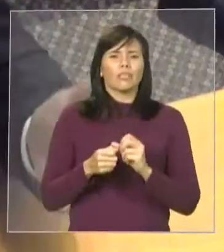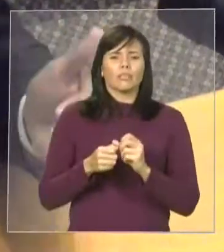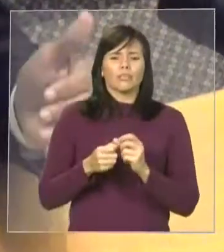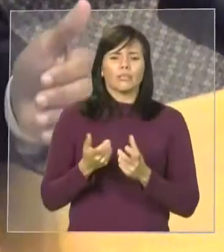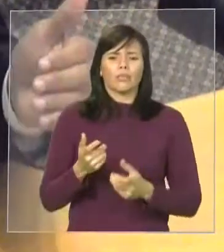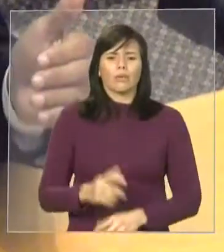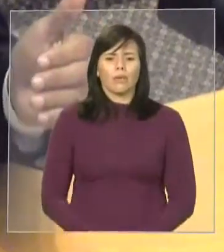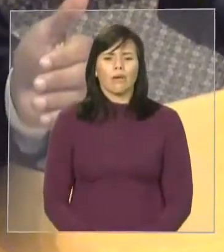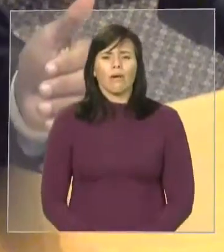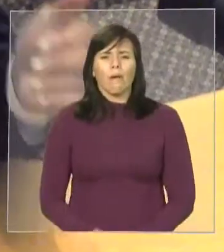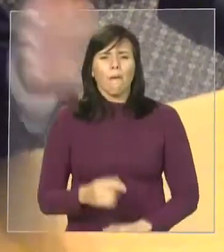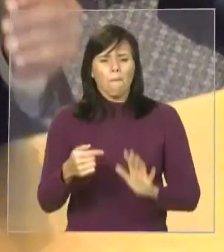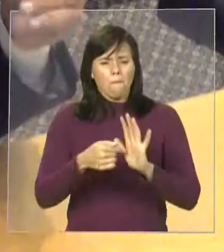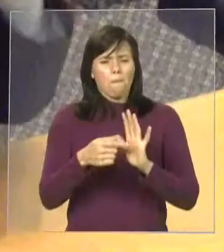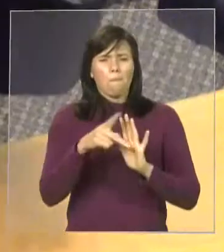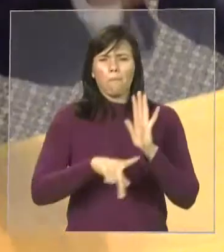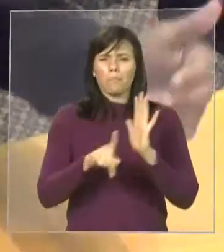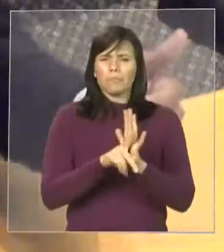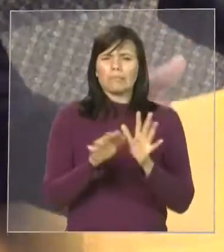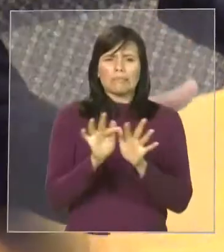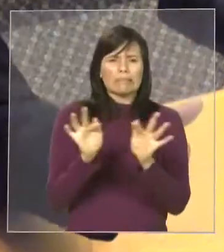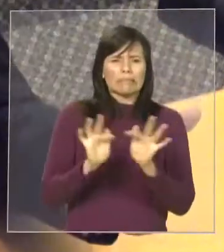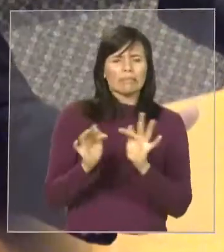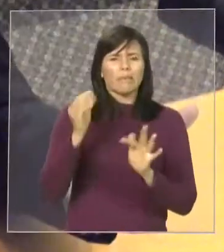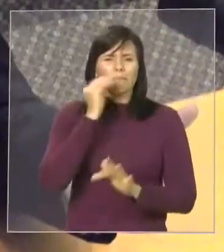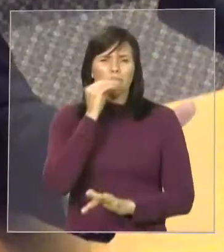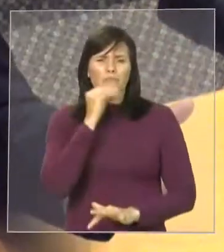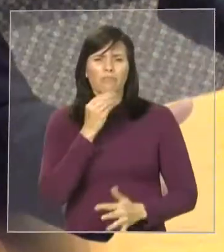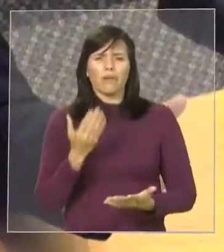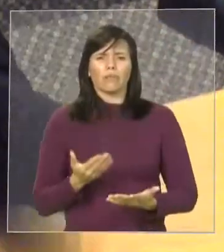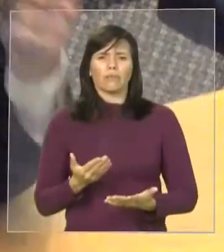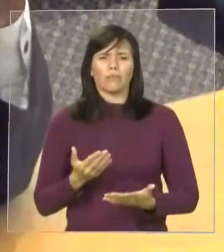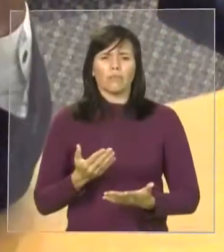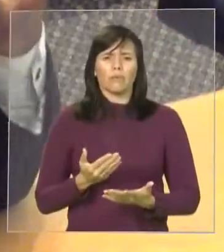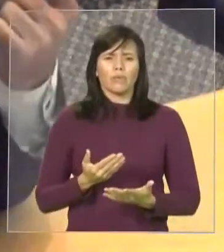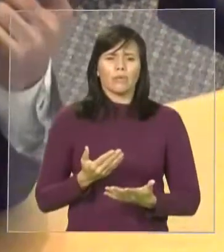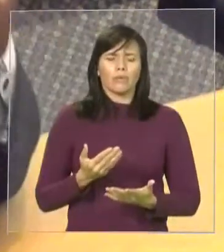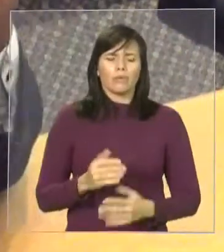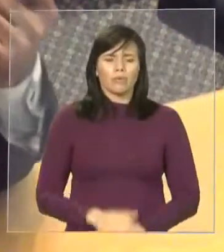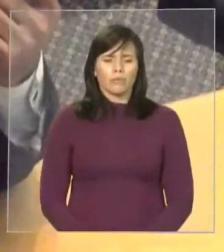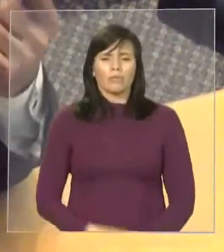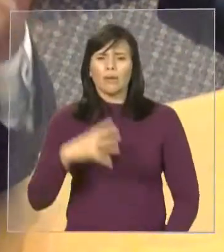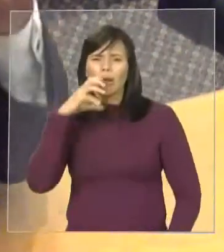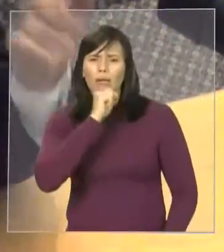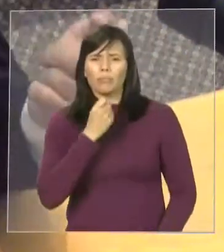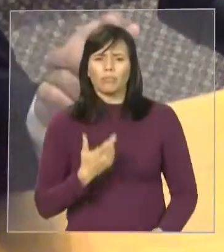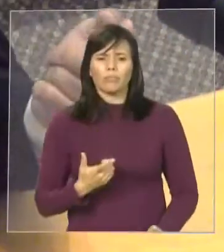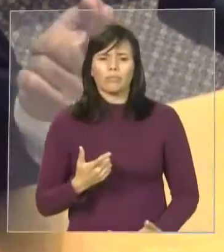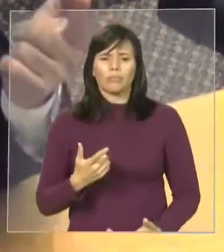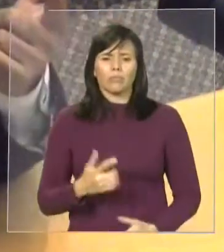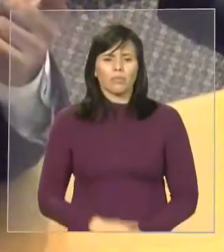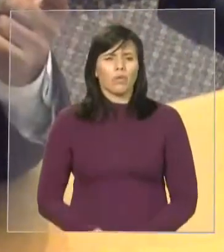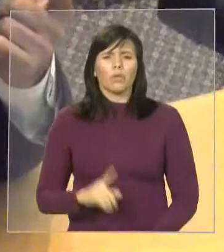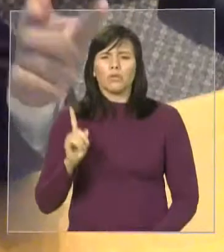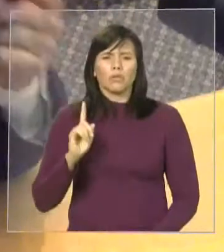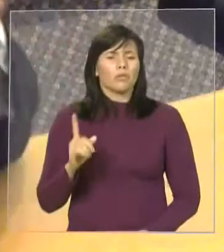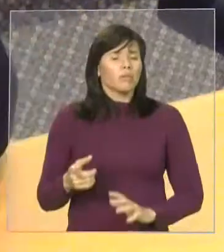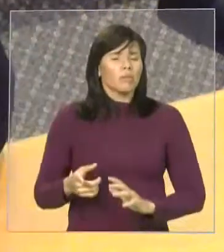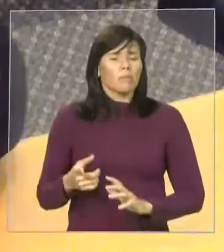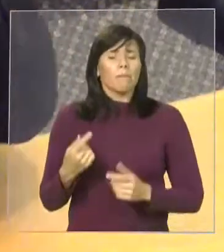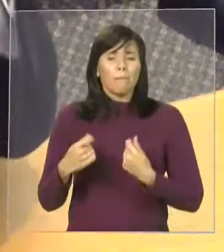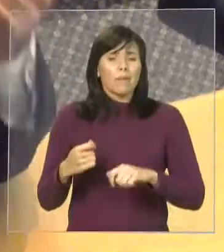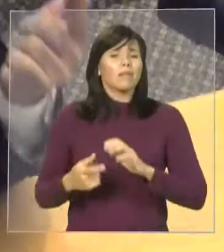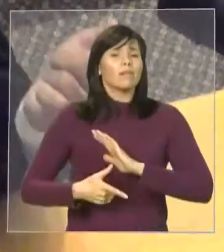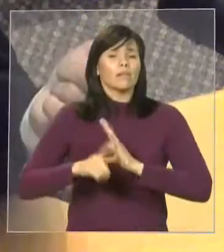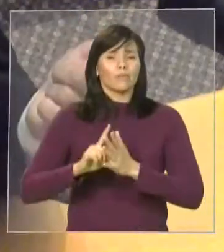nas coxas, e principalmente atropelando a Assembleia Legislativa do Estado do Maranhão. Não há a mínima discussão com o Conselho Empresarial, não há